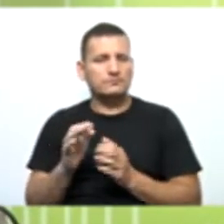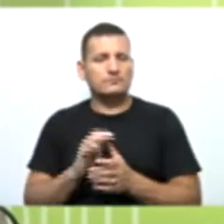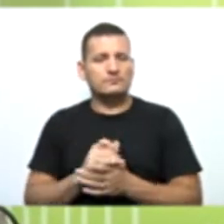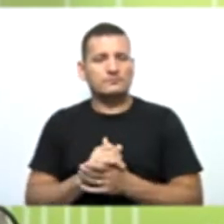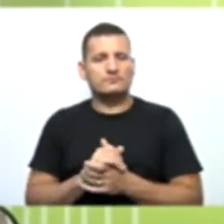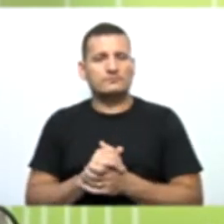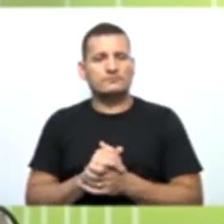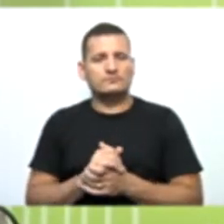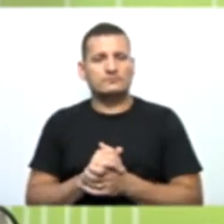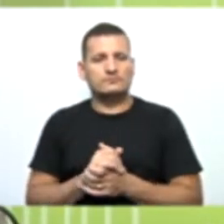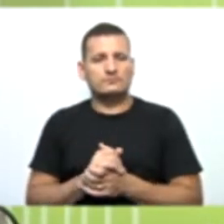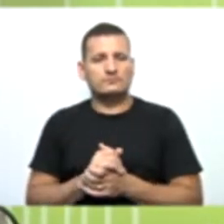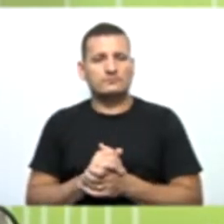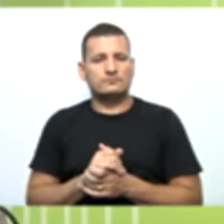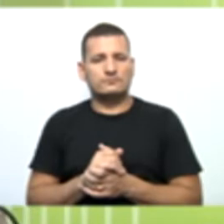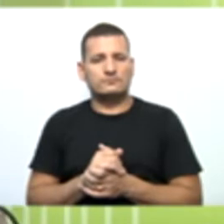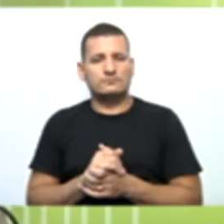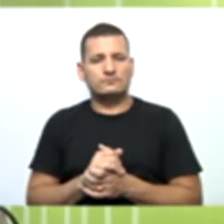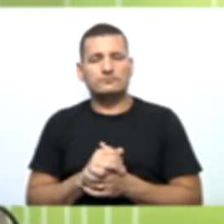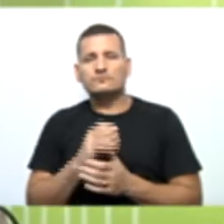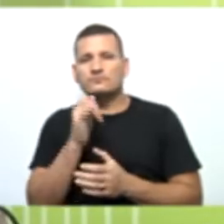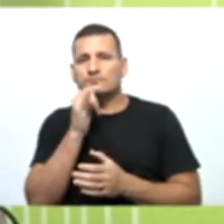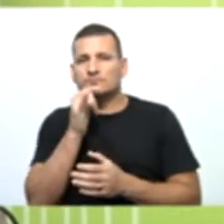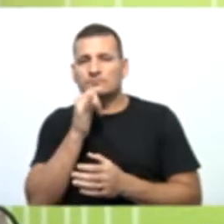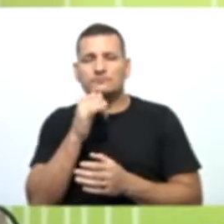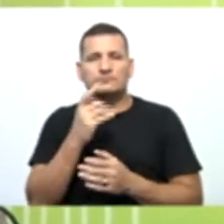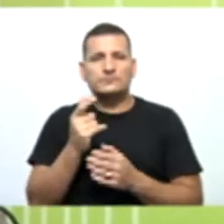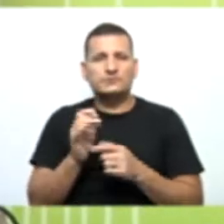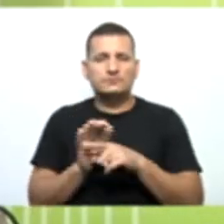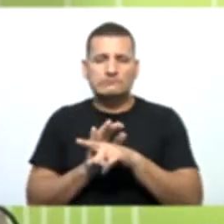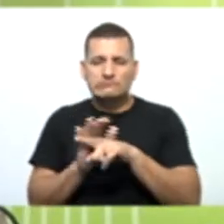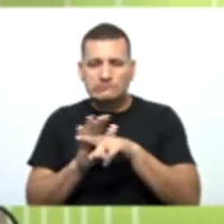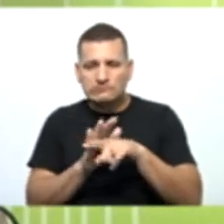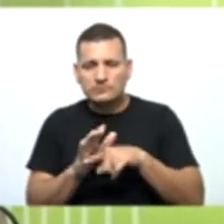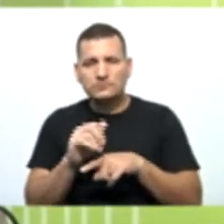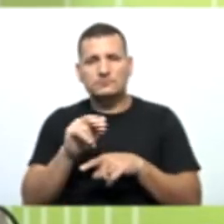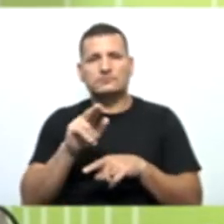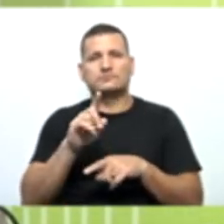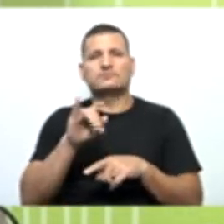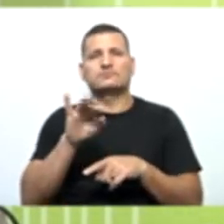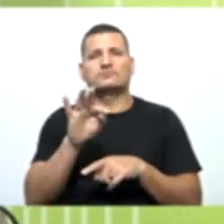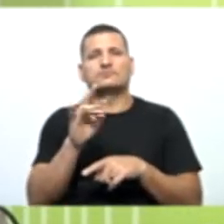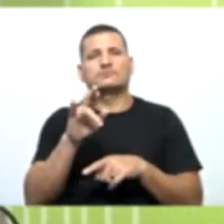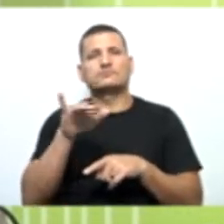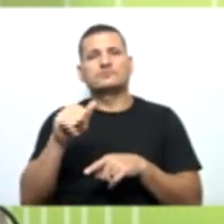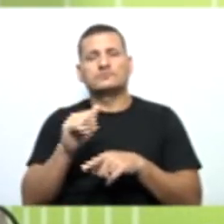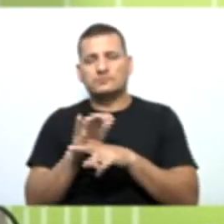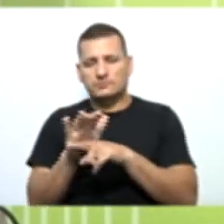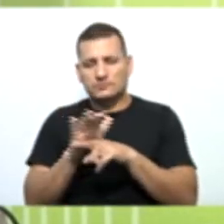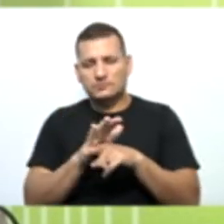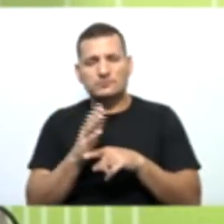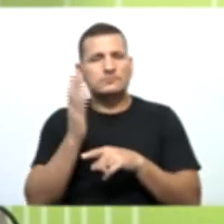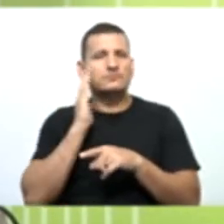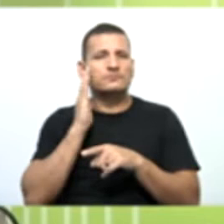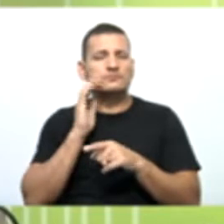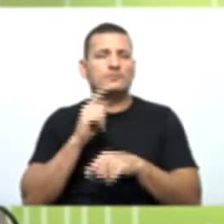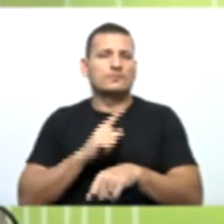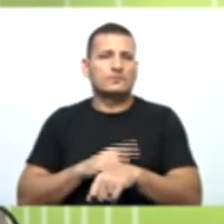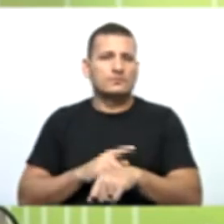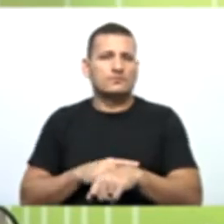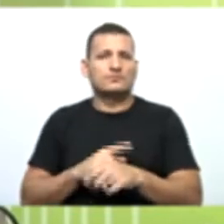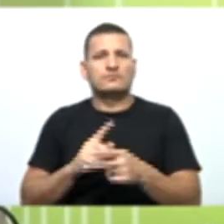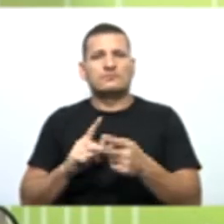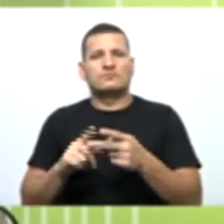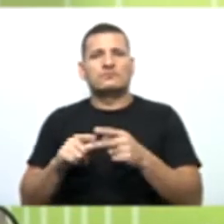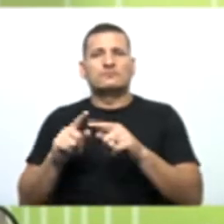exemplo, uma auditoria e quer saber, ó, quantos são os servidores, os horários,